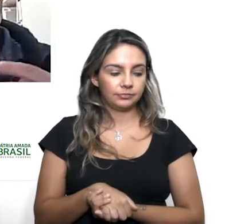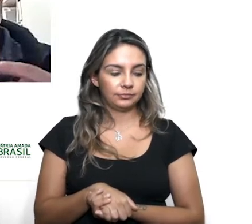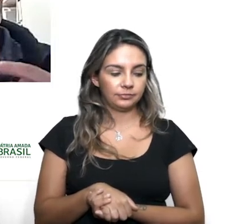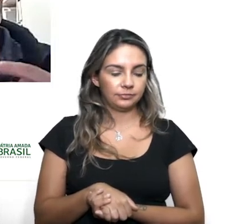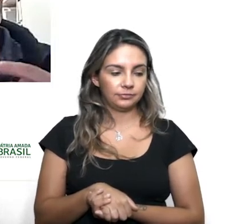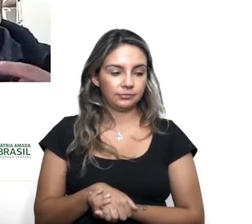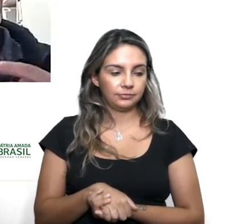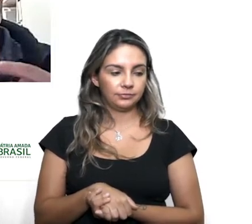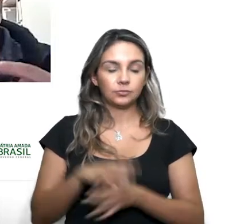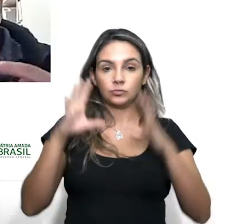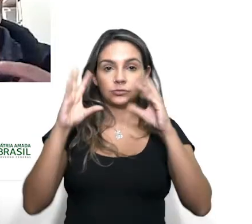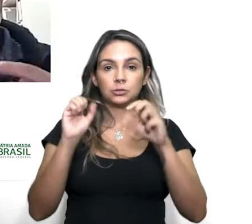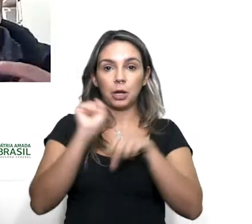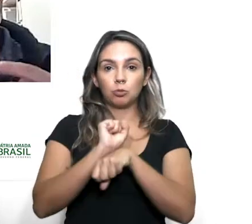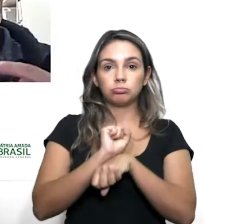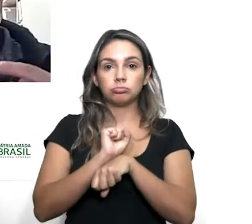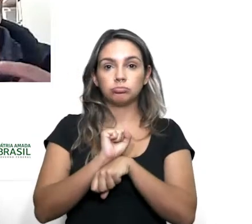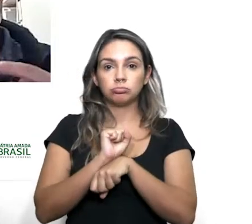Ups, travou.